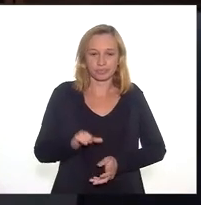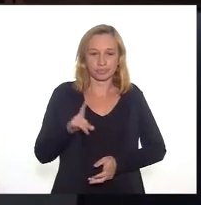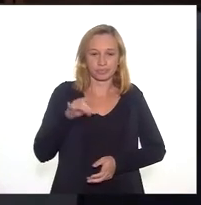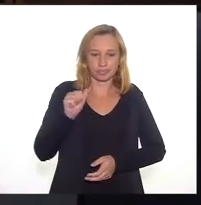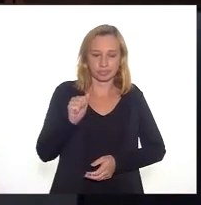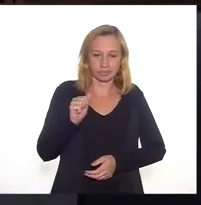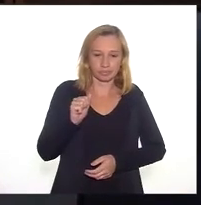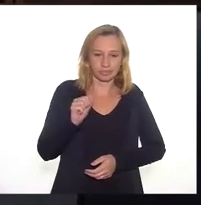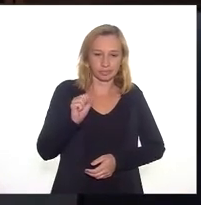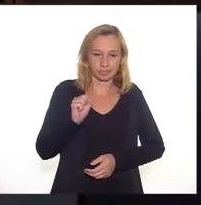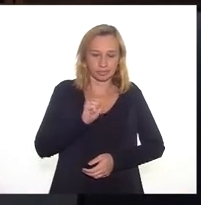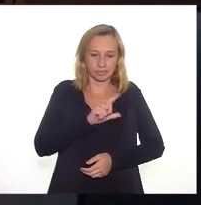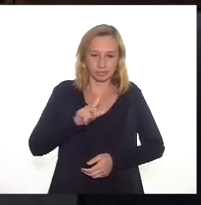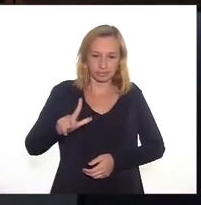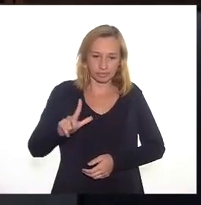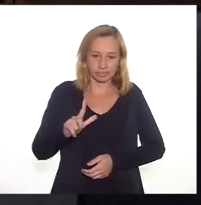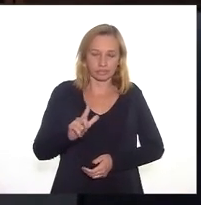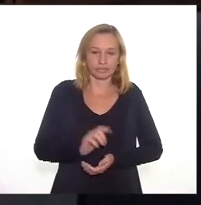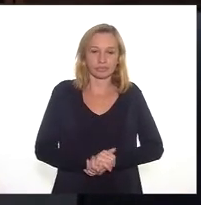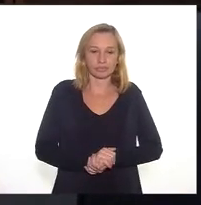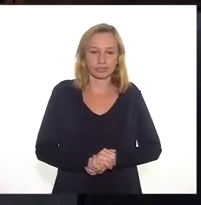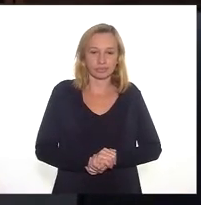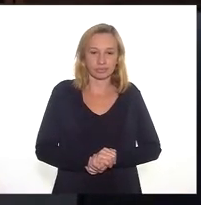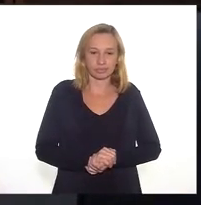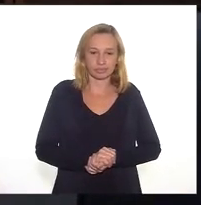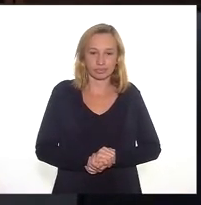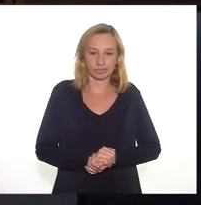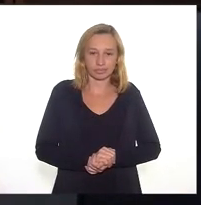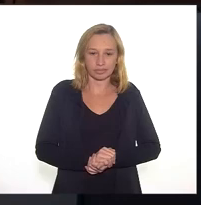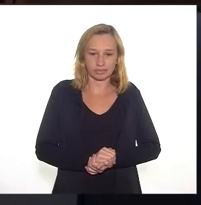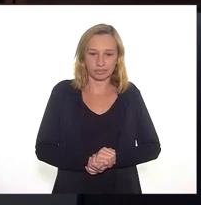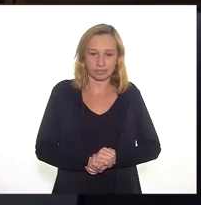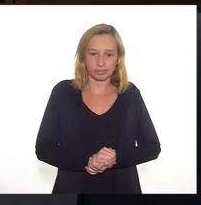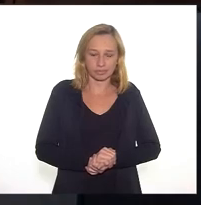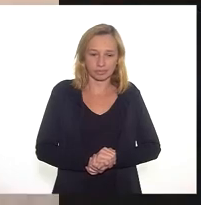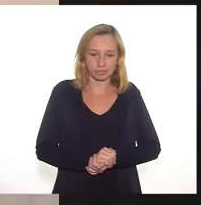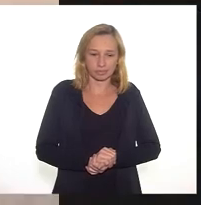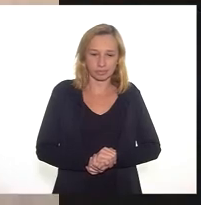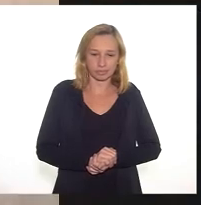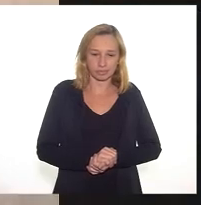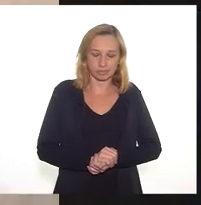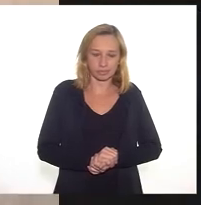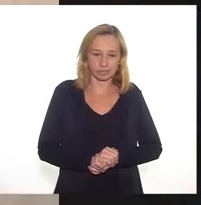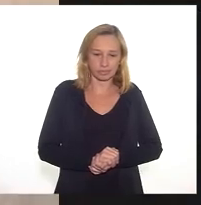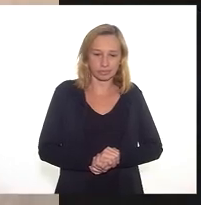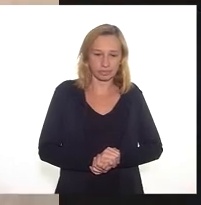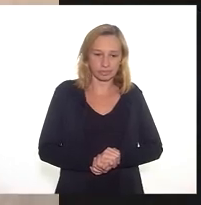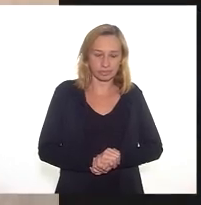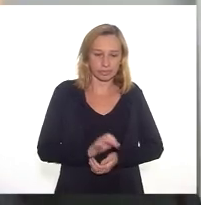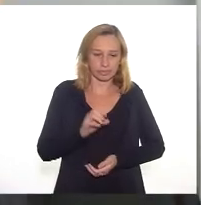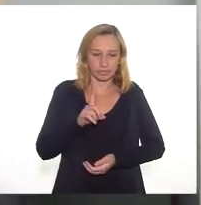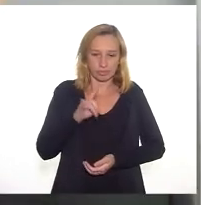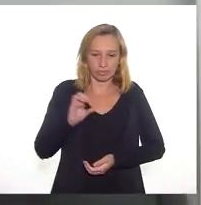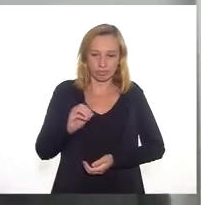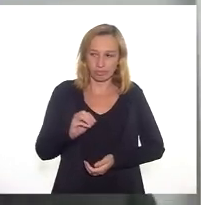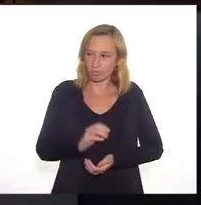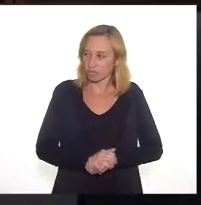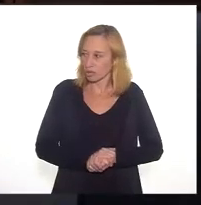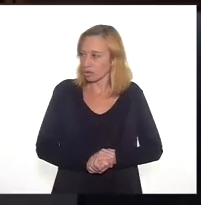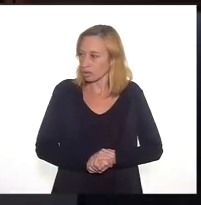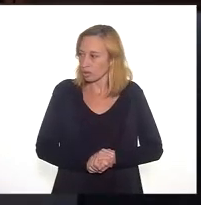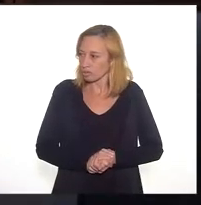Samuel Malafaia. Claro, eu comecei esse negócio. Que é isso? Falava o nome do Dionísio Lins. Esse eu ia